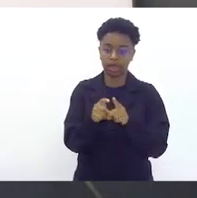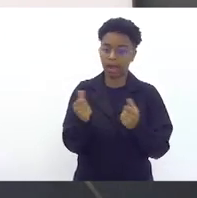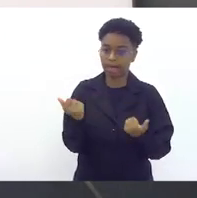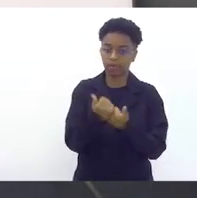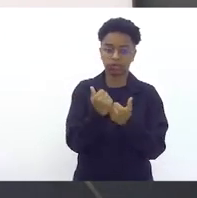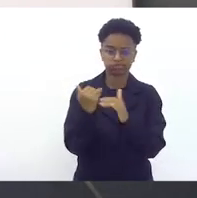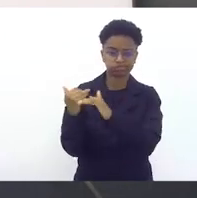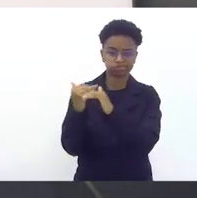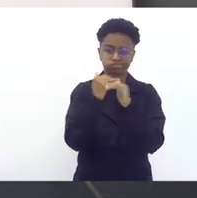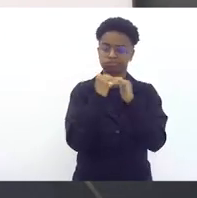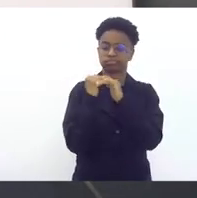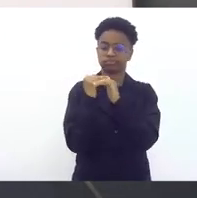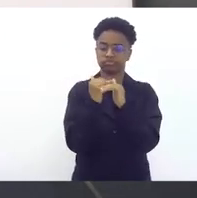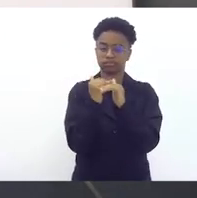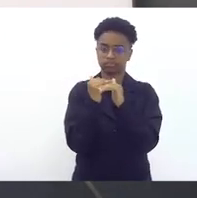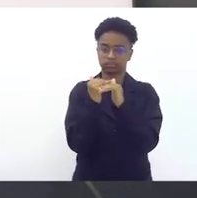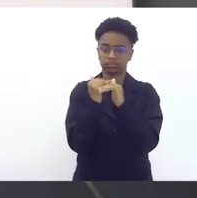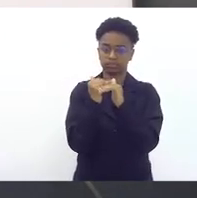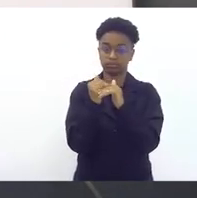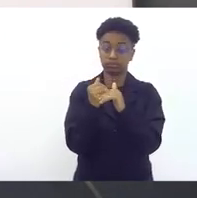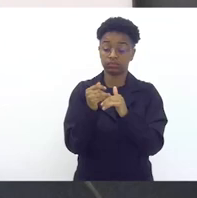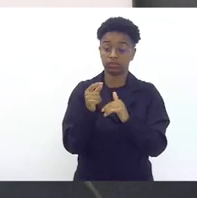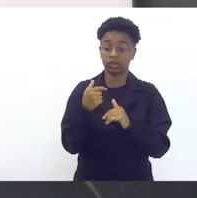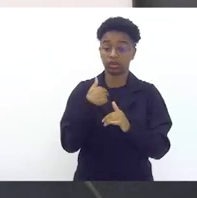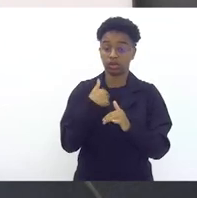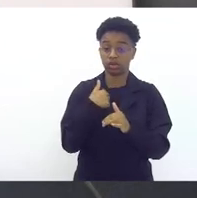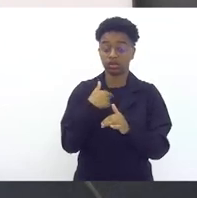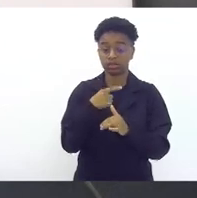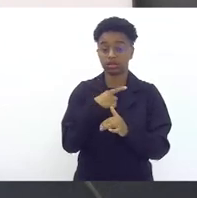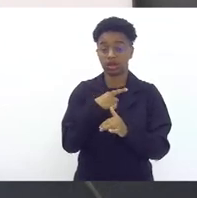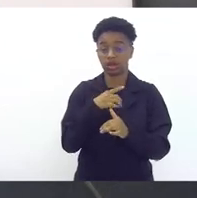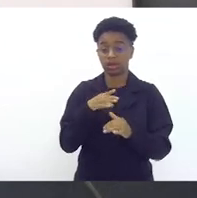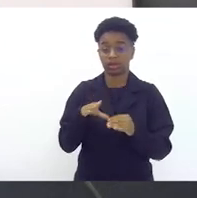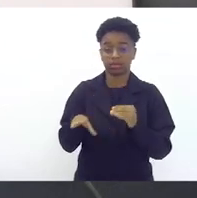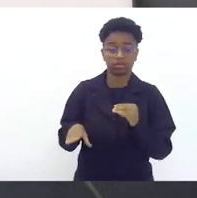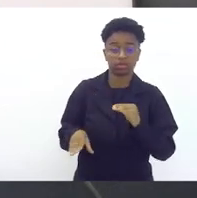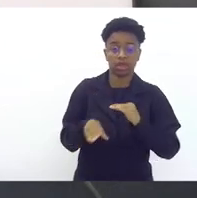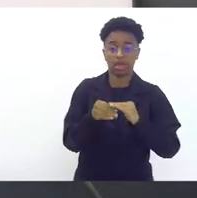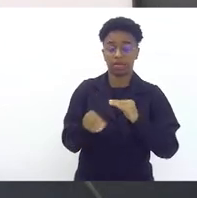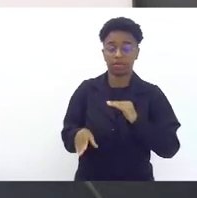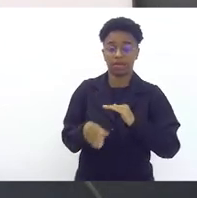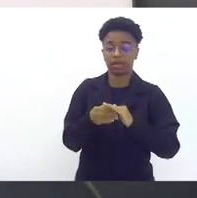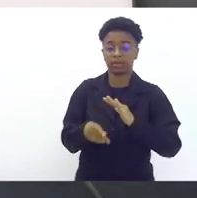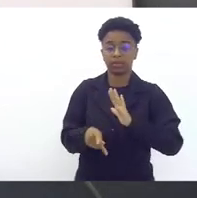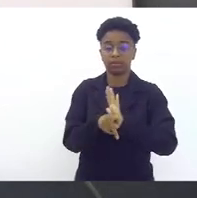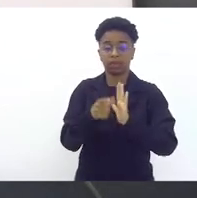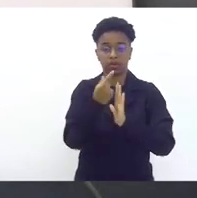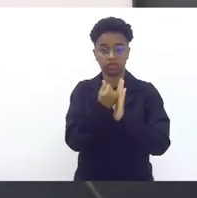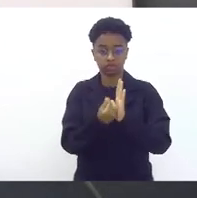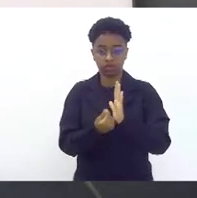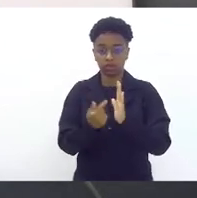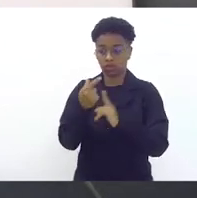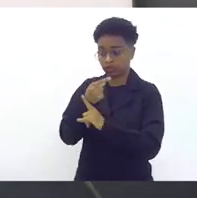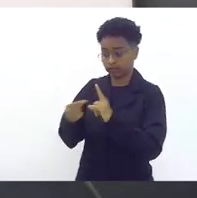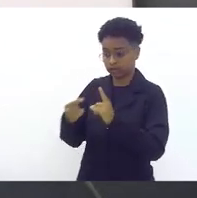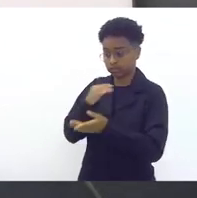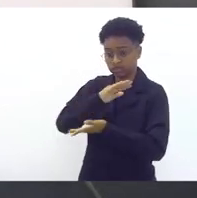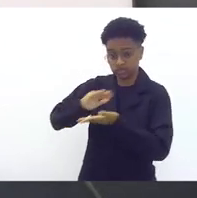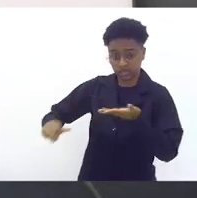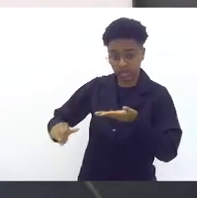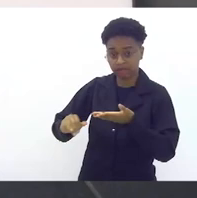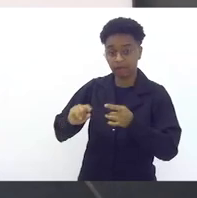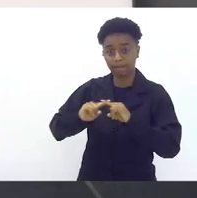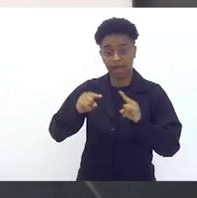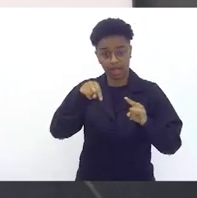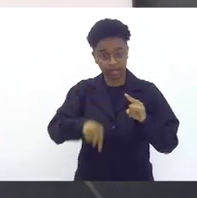unânime. Eram apresentadas emendas no orçamento, o governo vetava e essa casa derrubava.